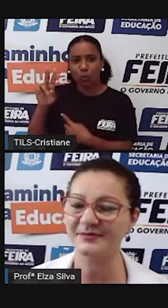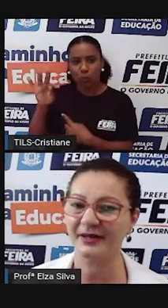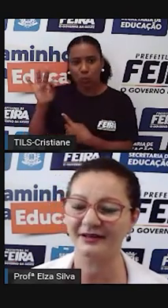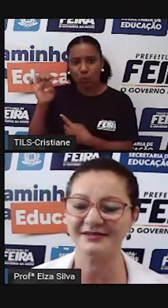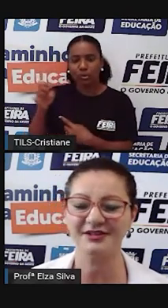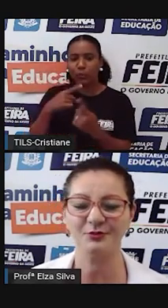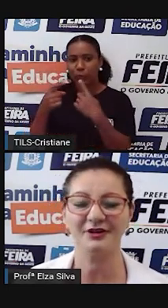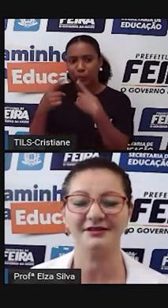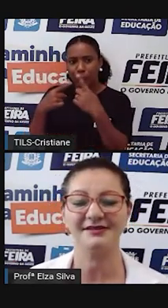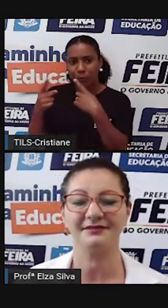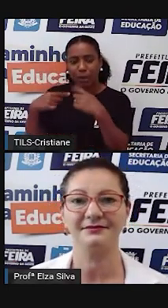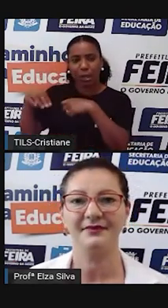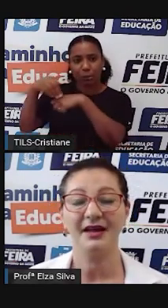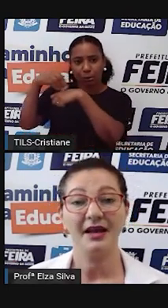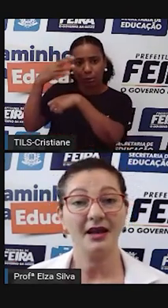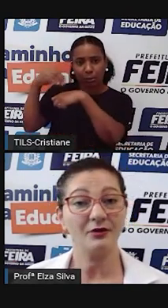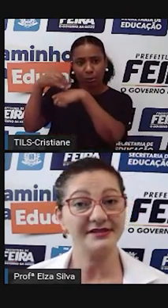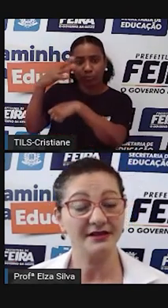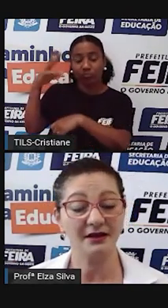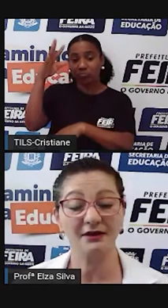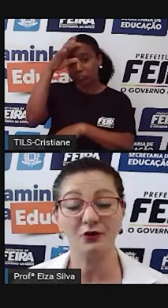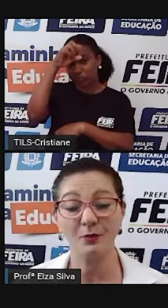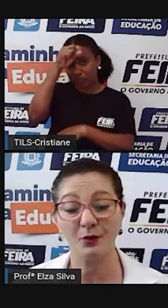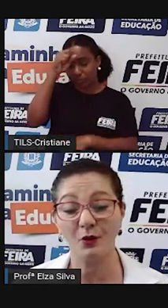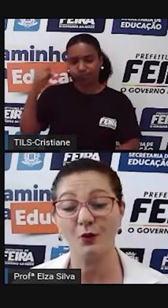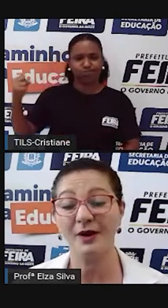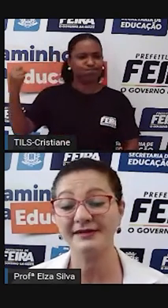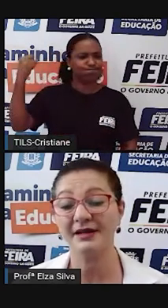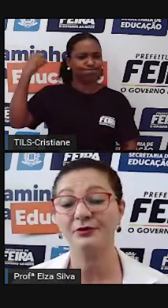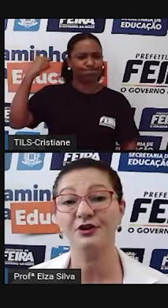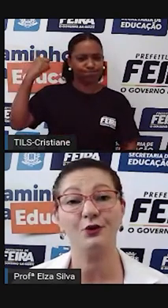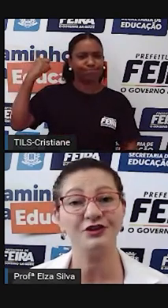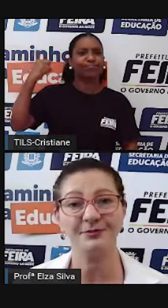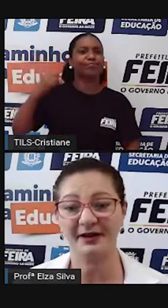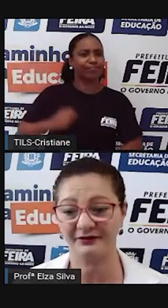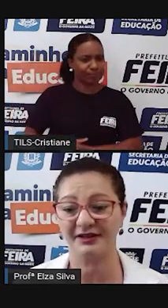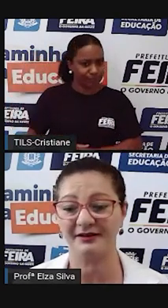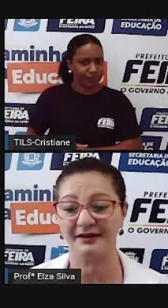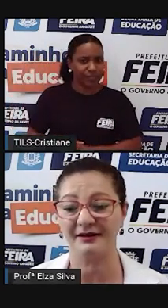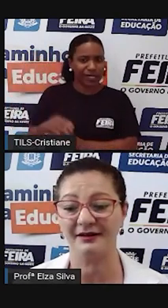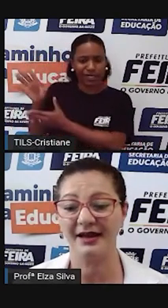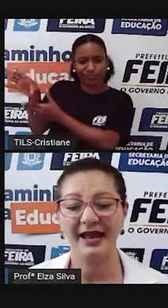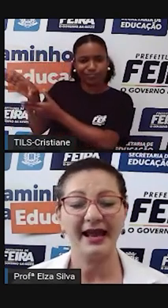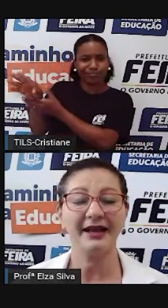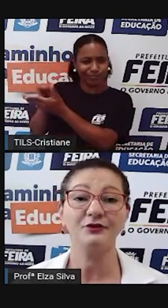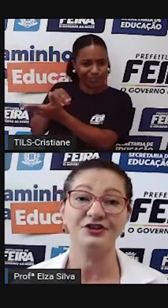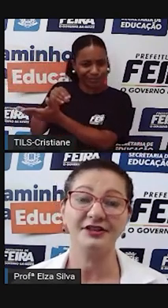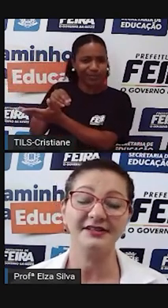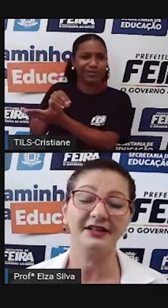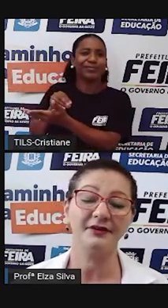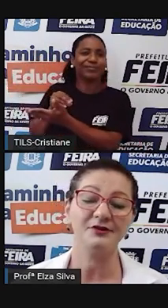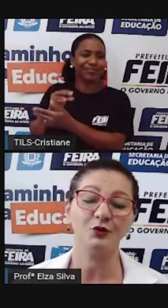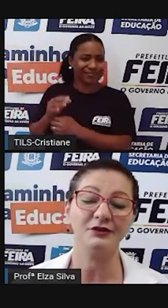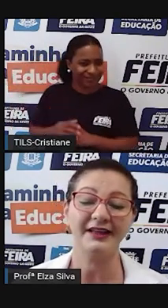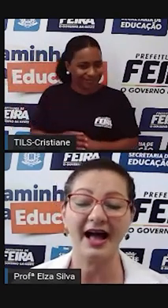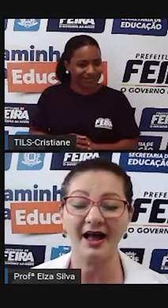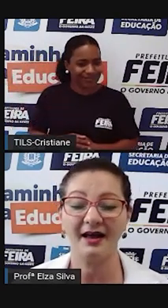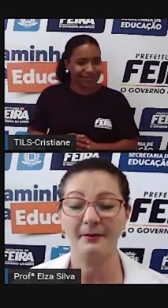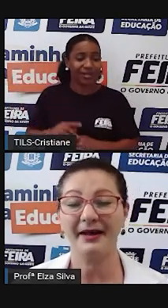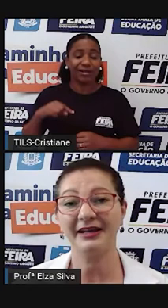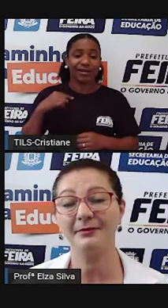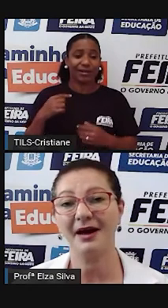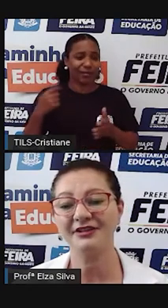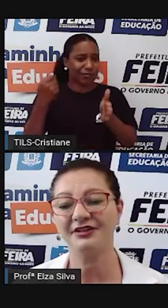muito de esperança e de mudança. E Luciana tomou o exemplo de Ruth para a vida dela. Ela nos diz que devemos